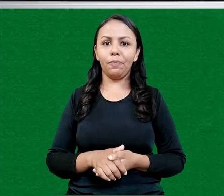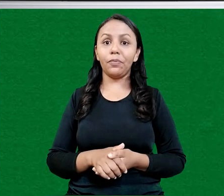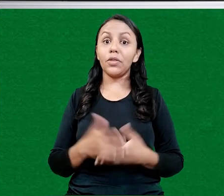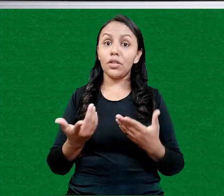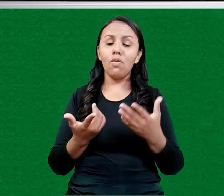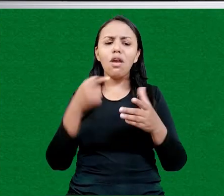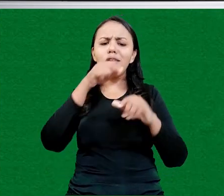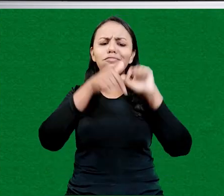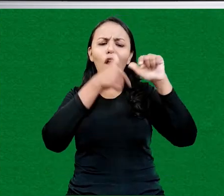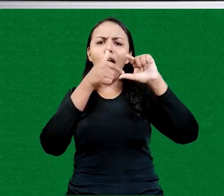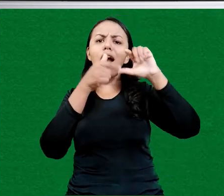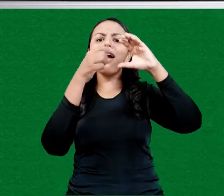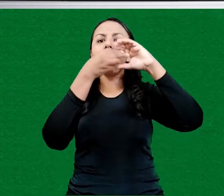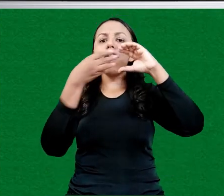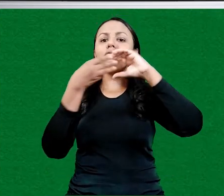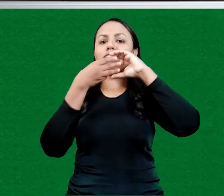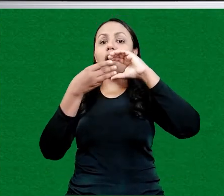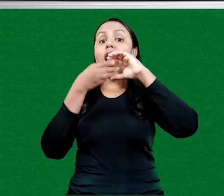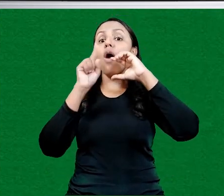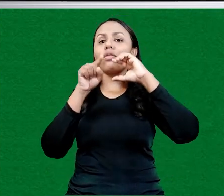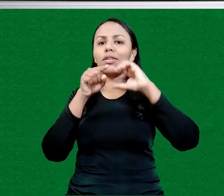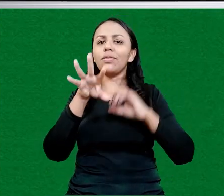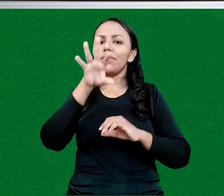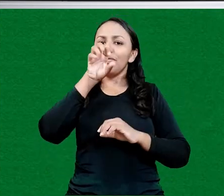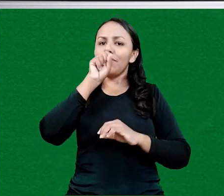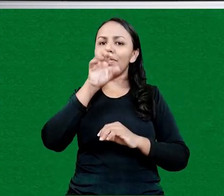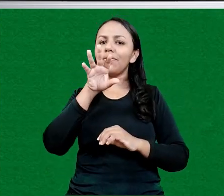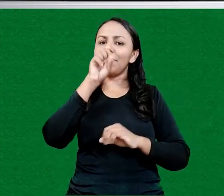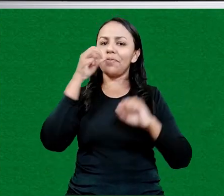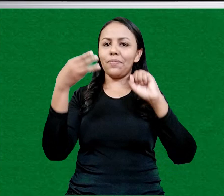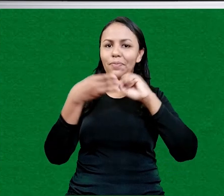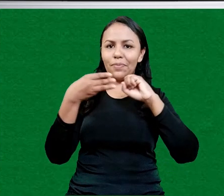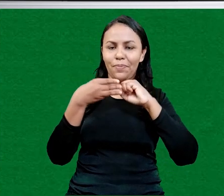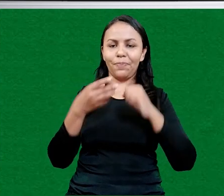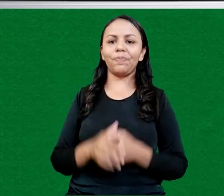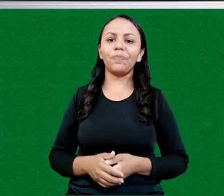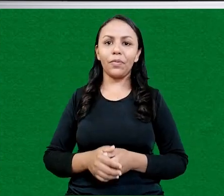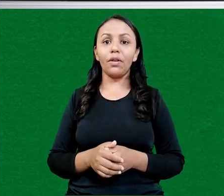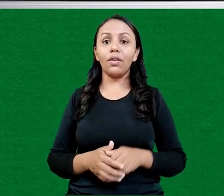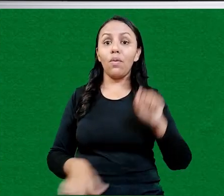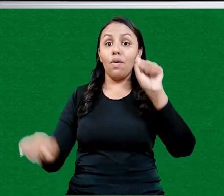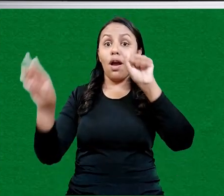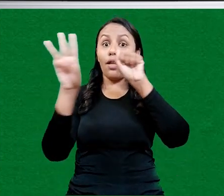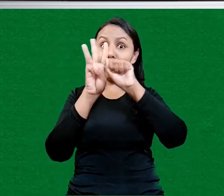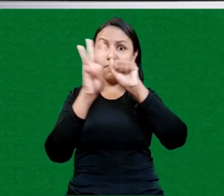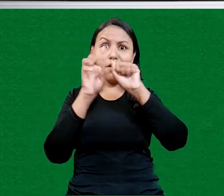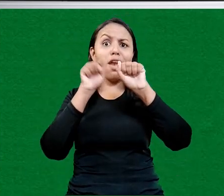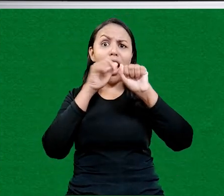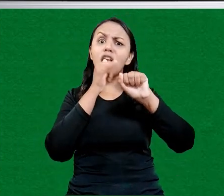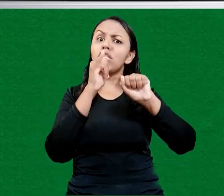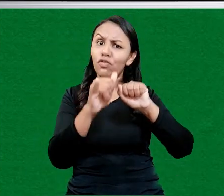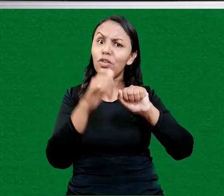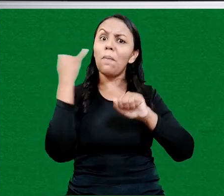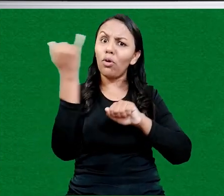conceituamos isso de respiração celular. O ATP, ele é a moeda de energia que vai fazer funcionar todas